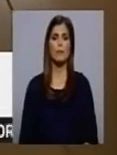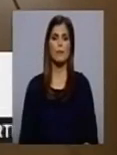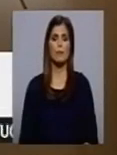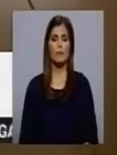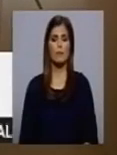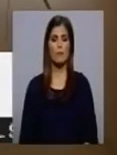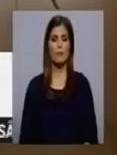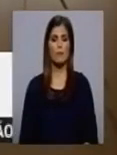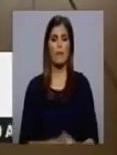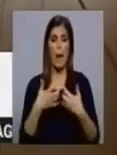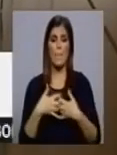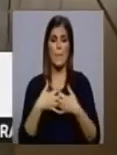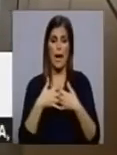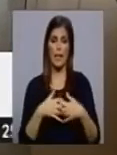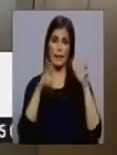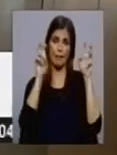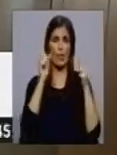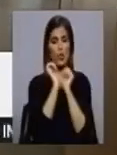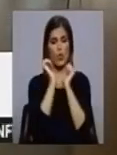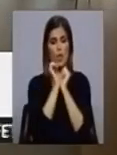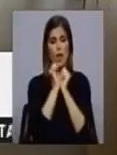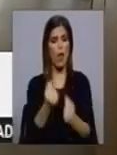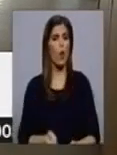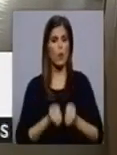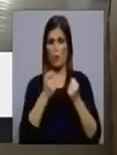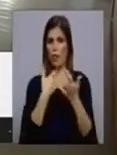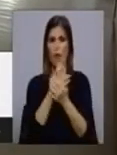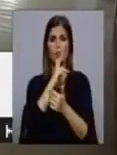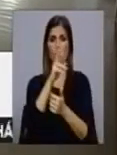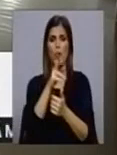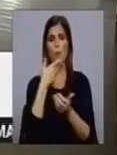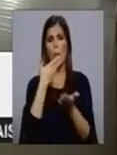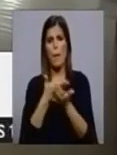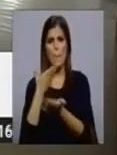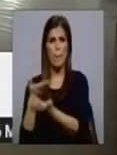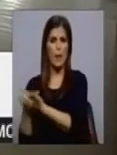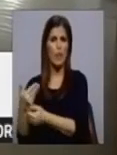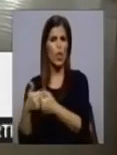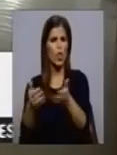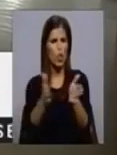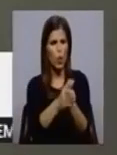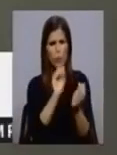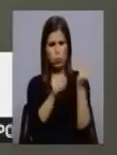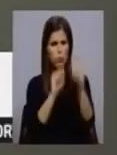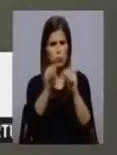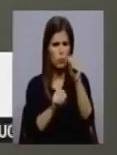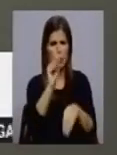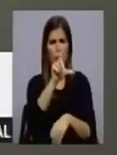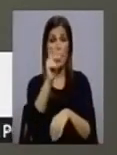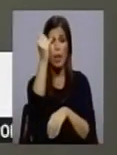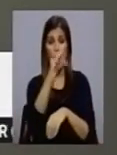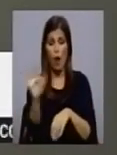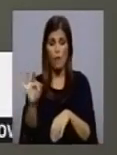A máquina da Segurança Social não teve capacidade para responder a todos os requerimentos de layoff. As falhas deixam milhares